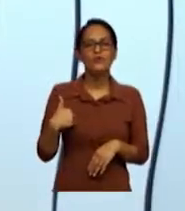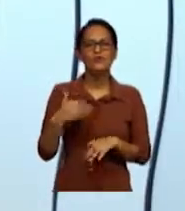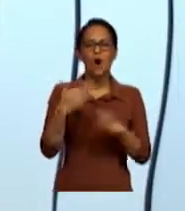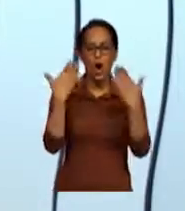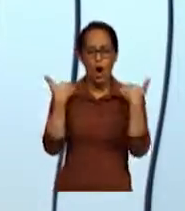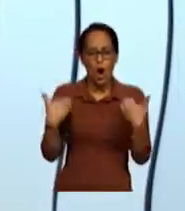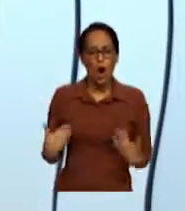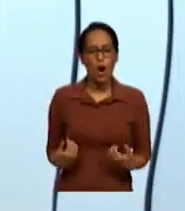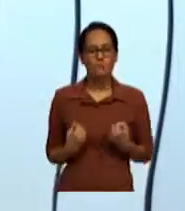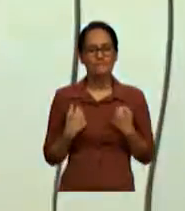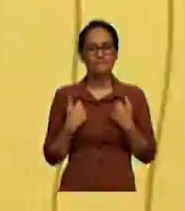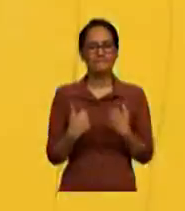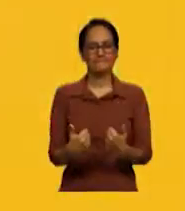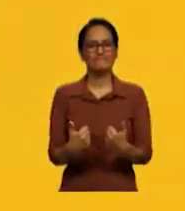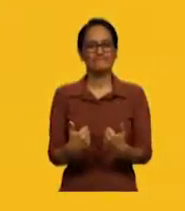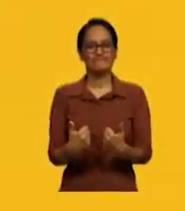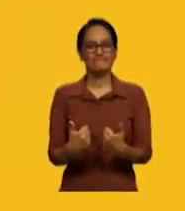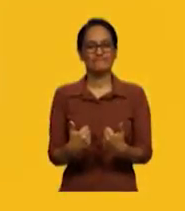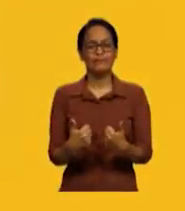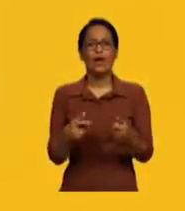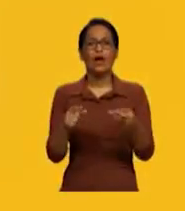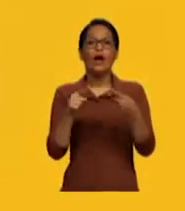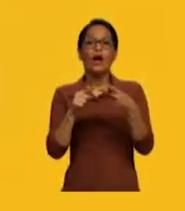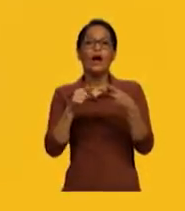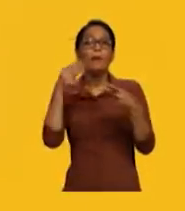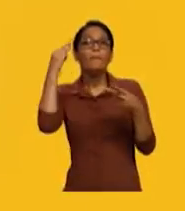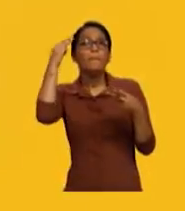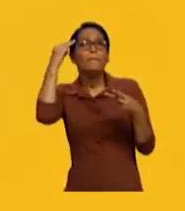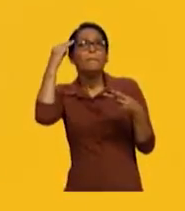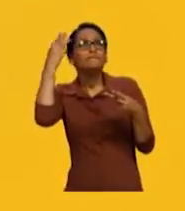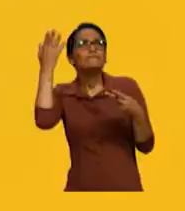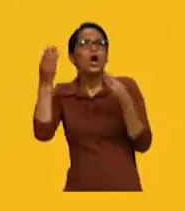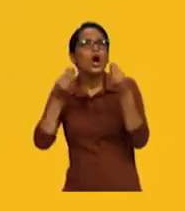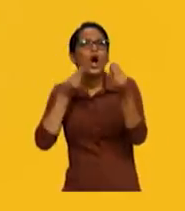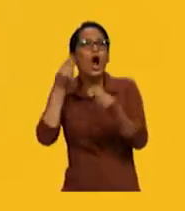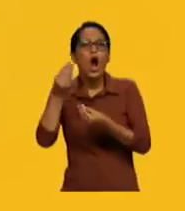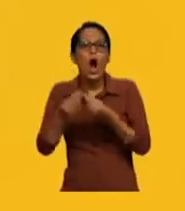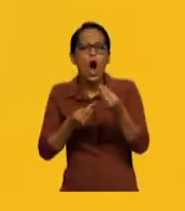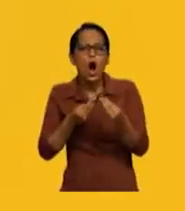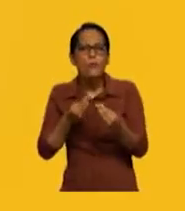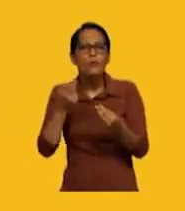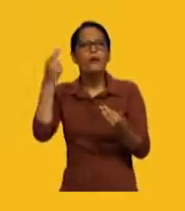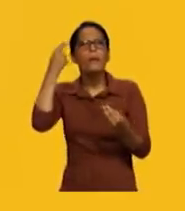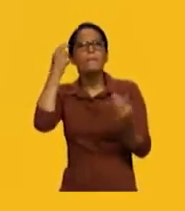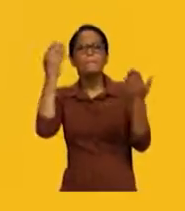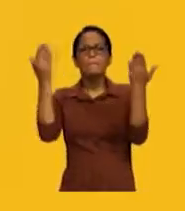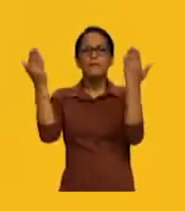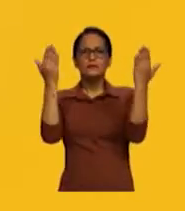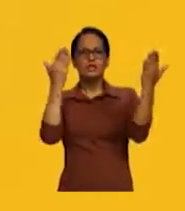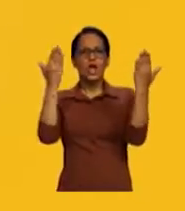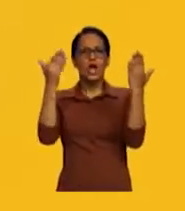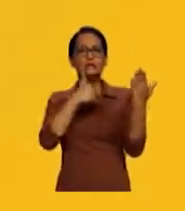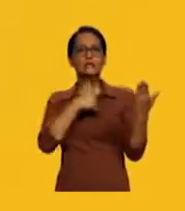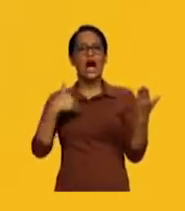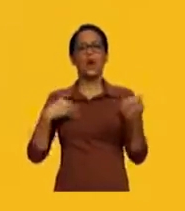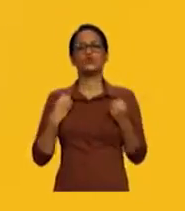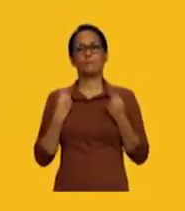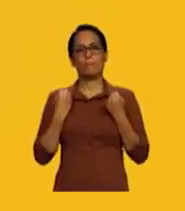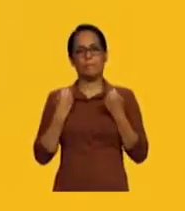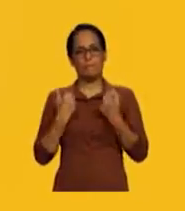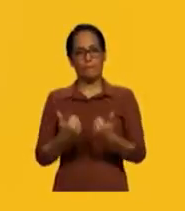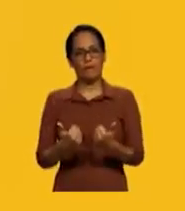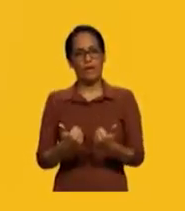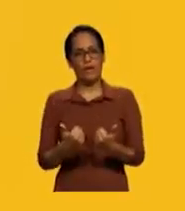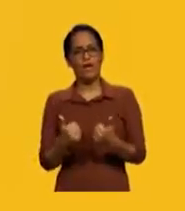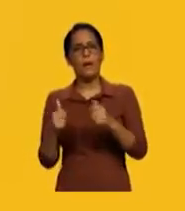físico. Aspecto mental, eu estou falando de saúde psicológica, né? Onde pessoas